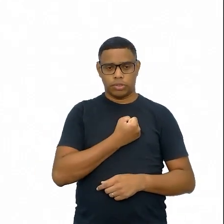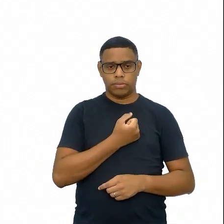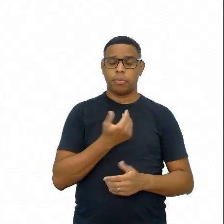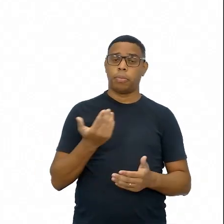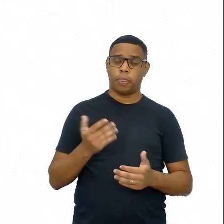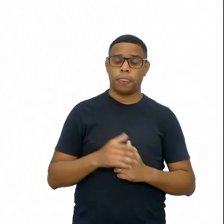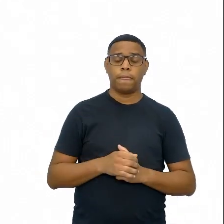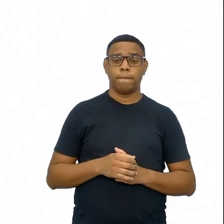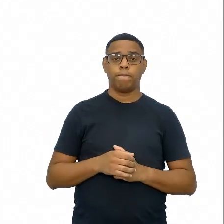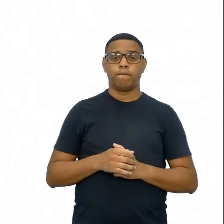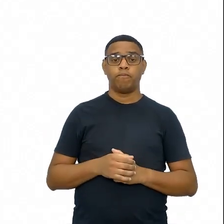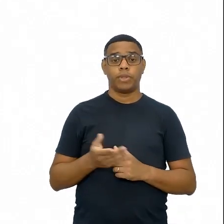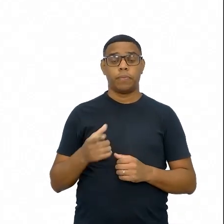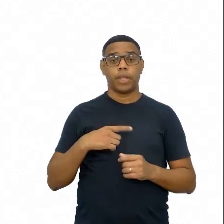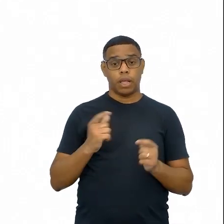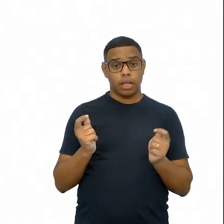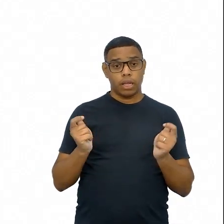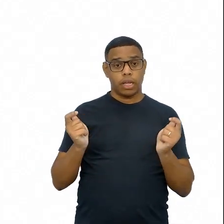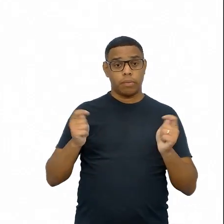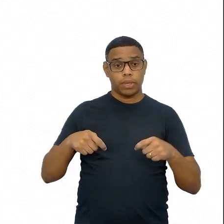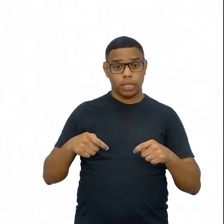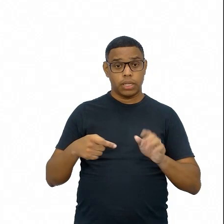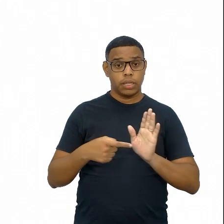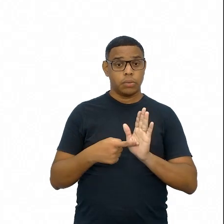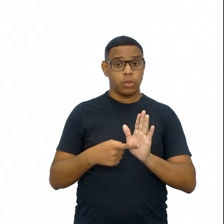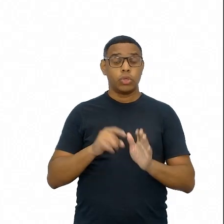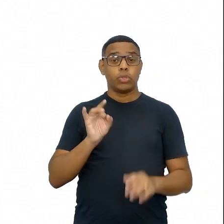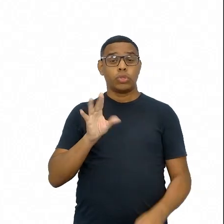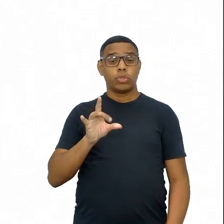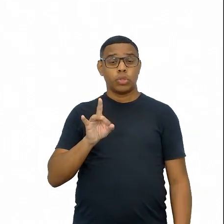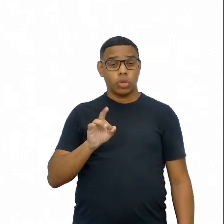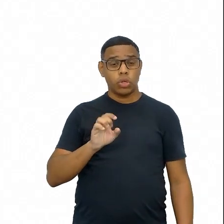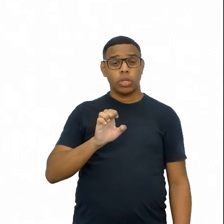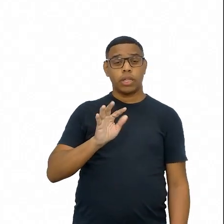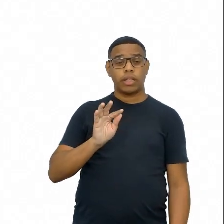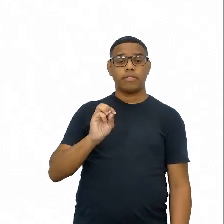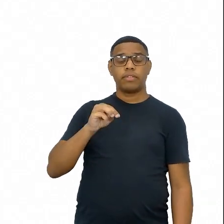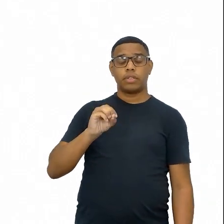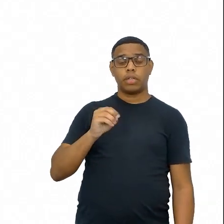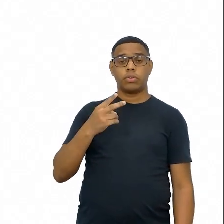Apesar da habilidade inicial estar indicando apenas a